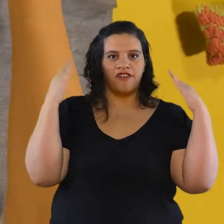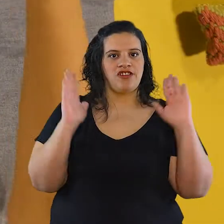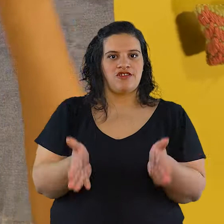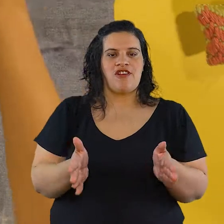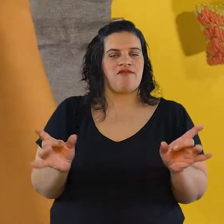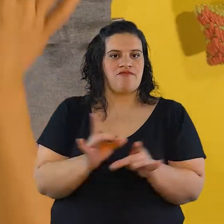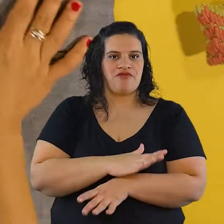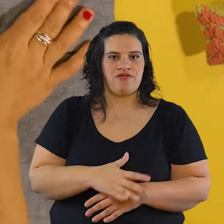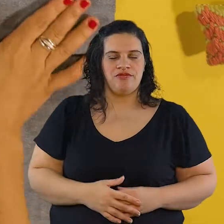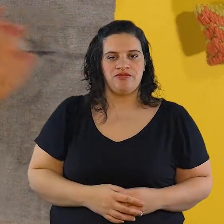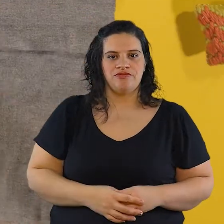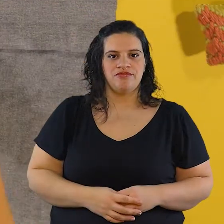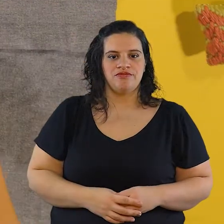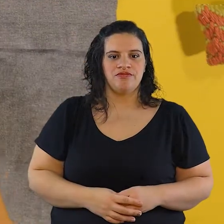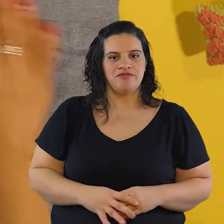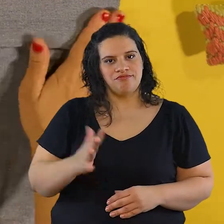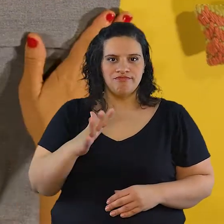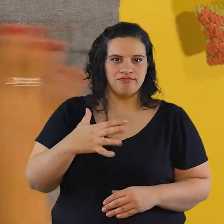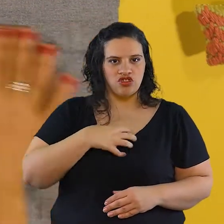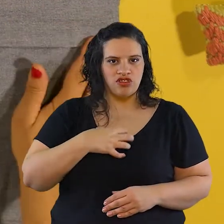ó. Então as costas, ela já tá